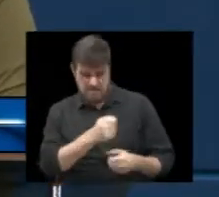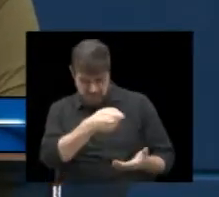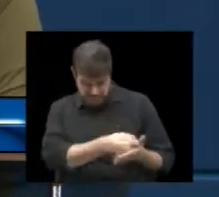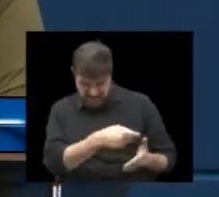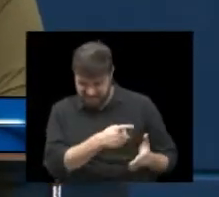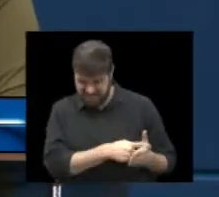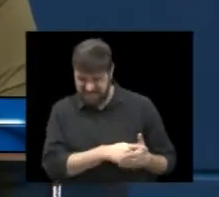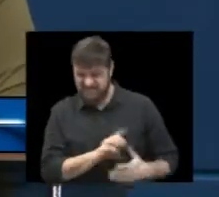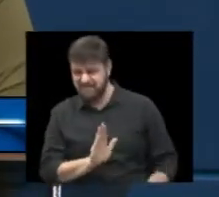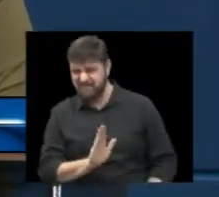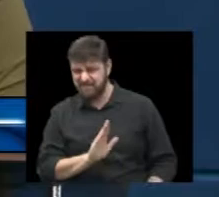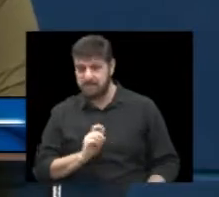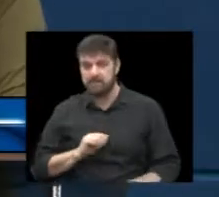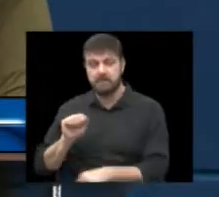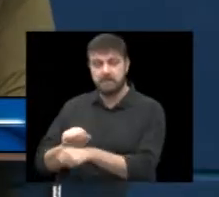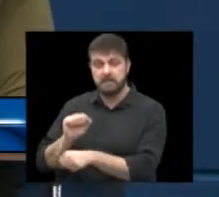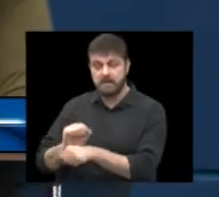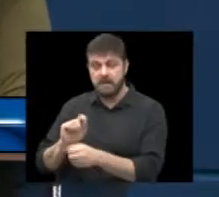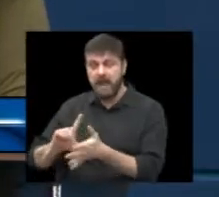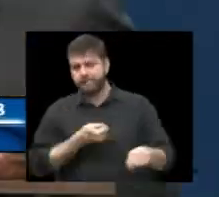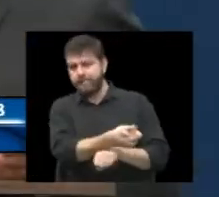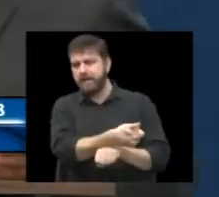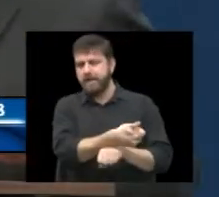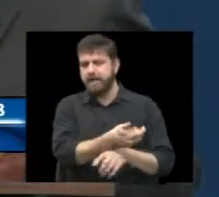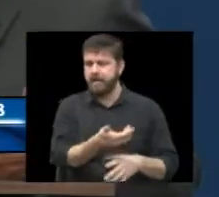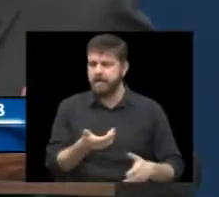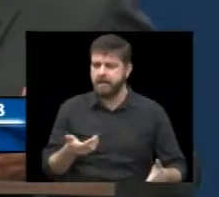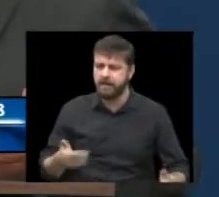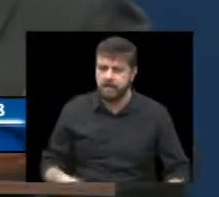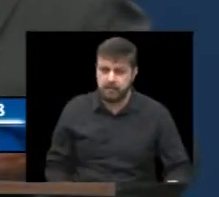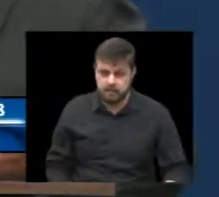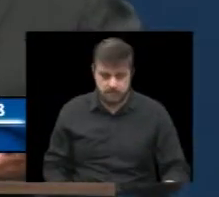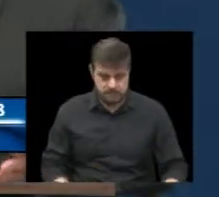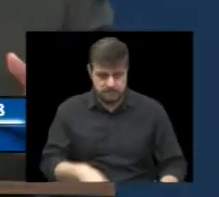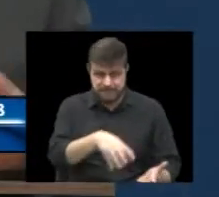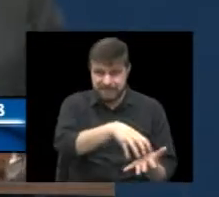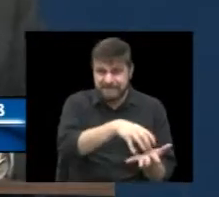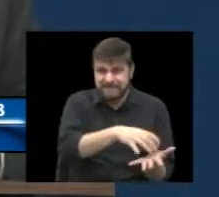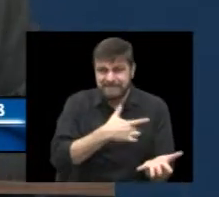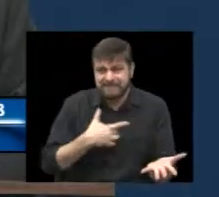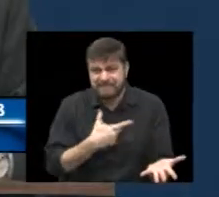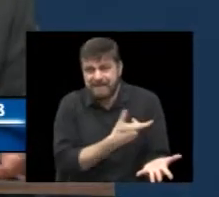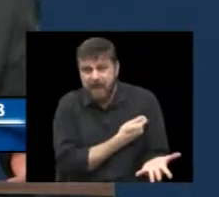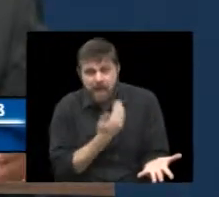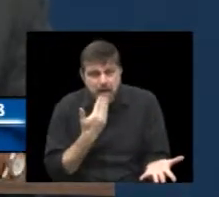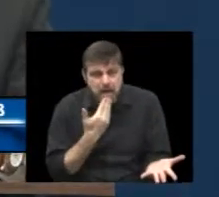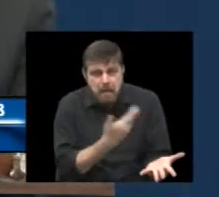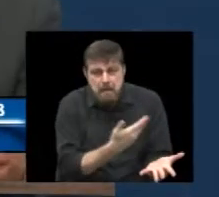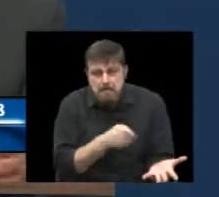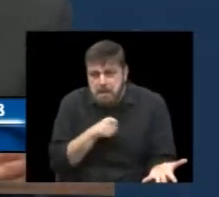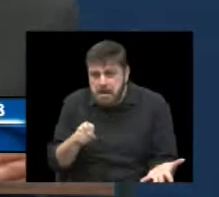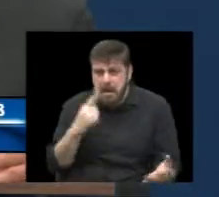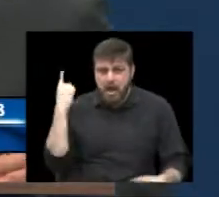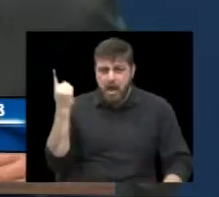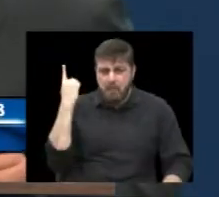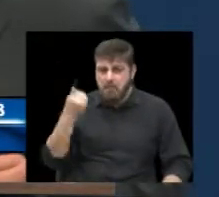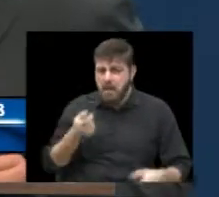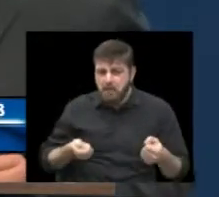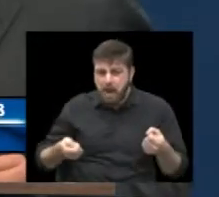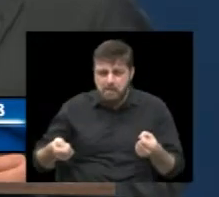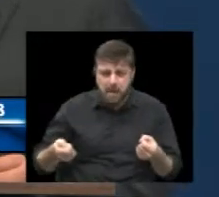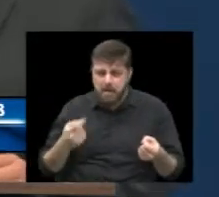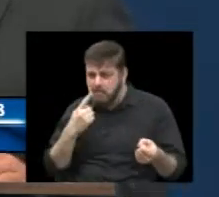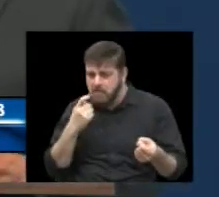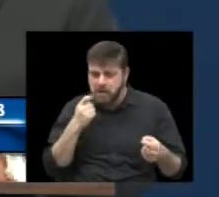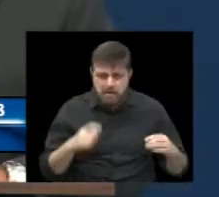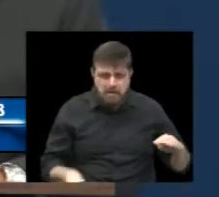tem, já aguardando um novo refis. Luiz Cirilo destacou que não há renúncia fiscal no refis e que o